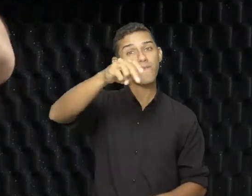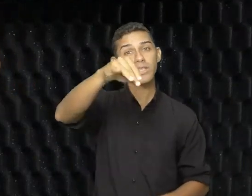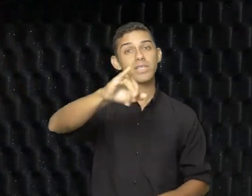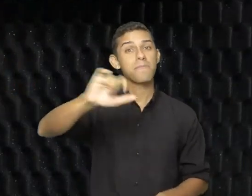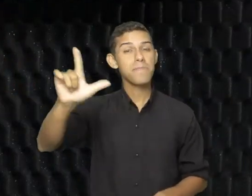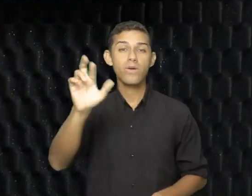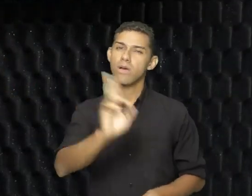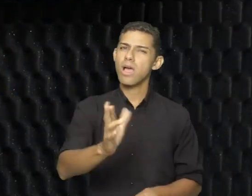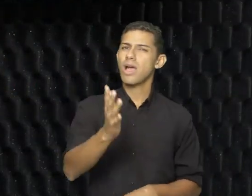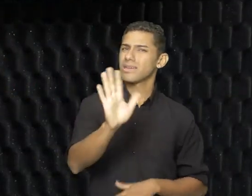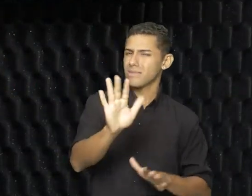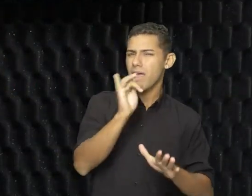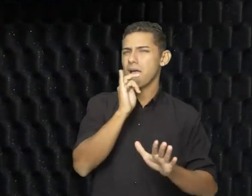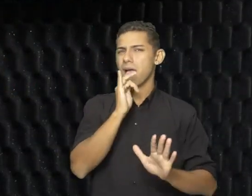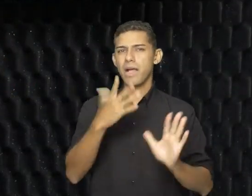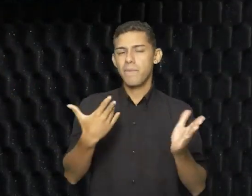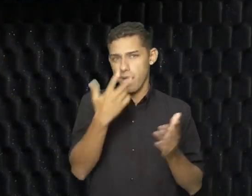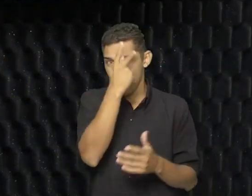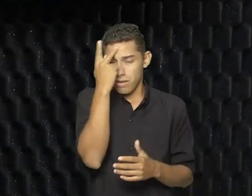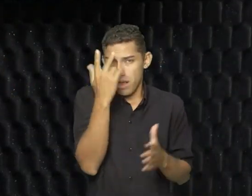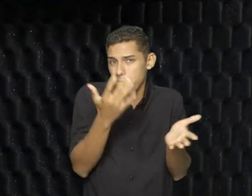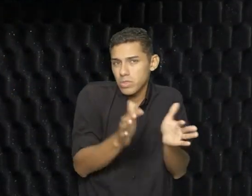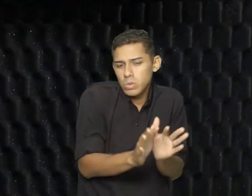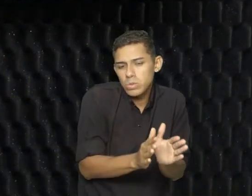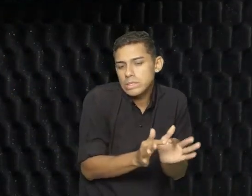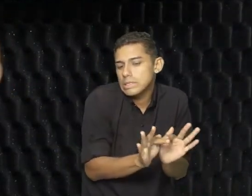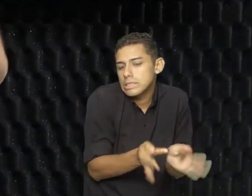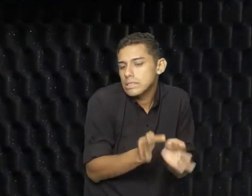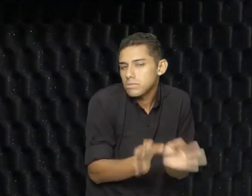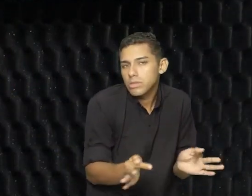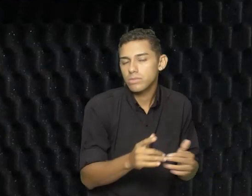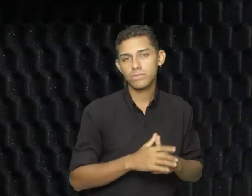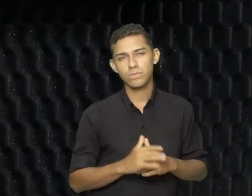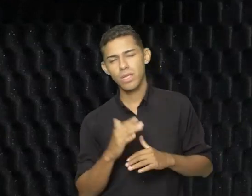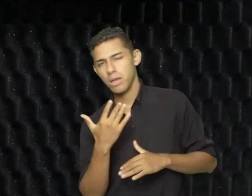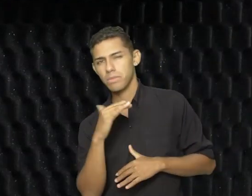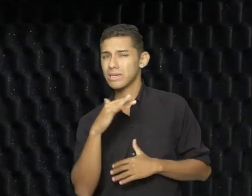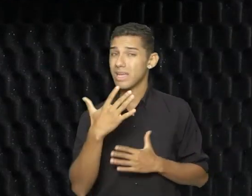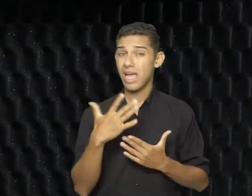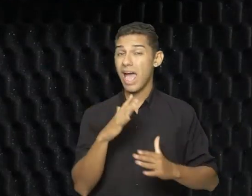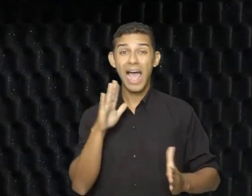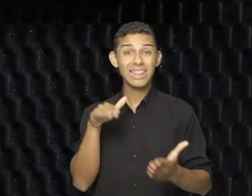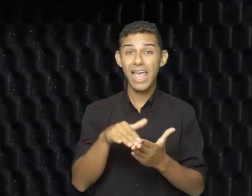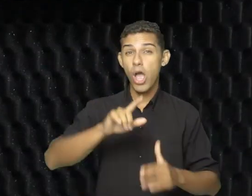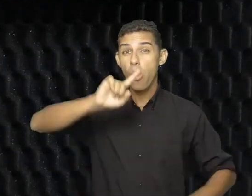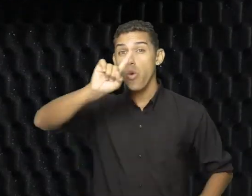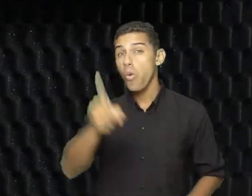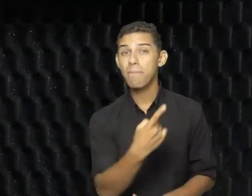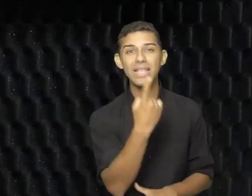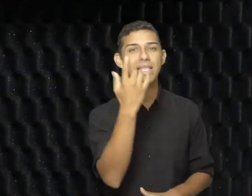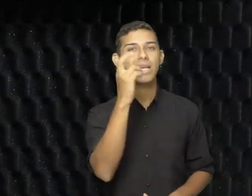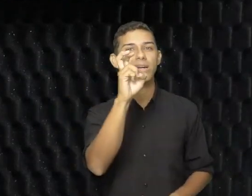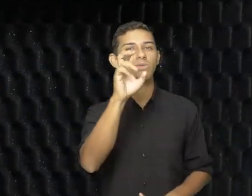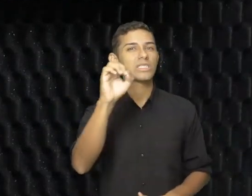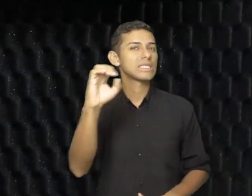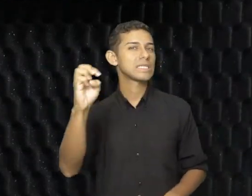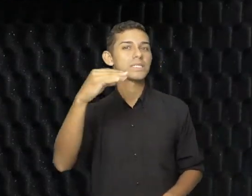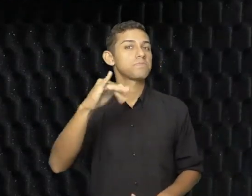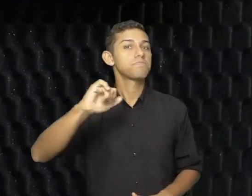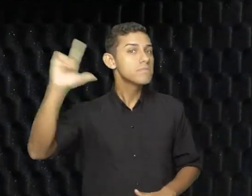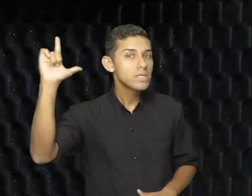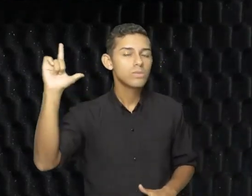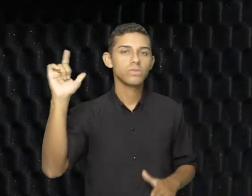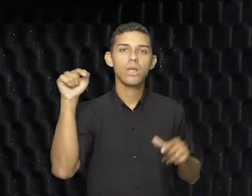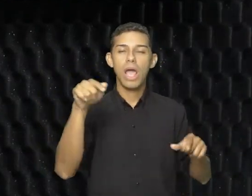você considerar a vida de uma pessoa muito humilde. Na classe média, isso pode chegar a R$1,5 milhão até os 18